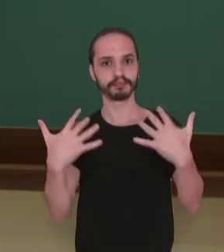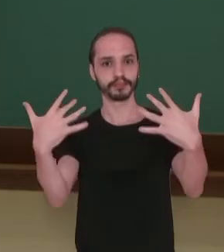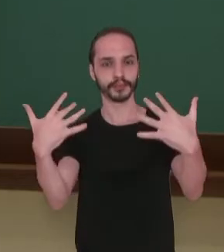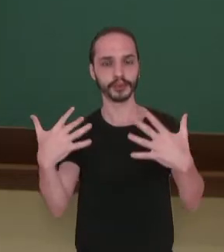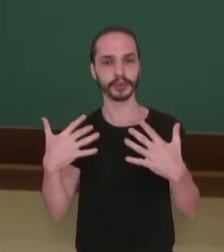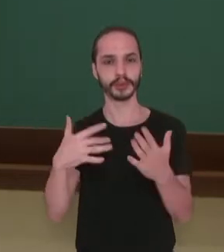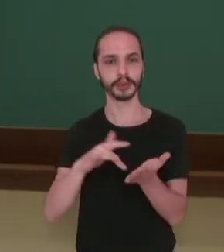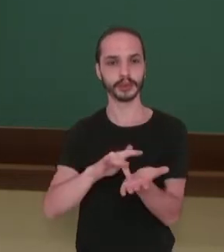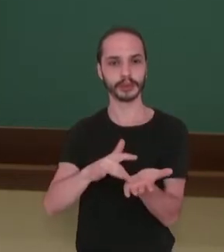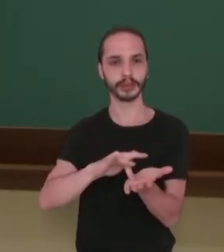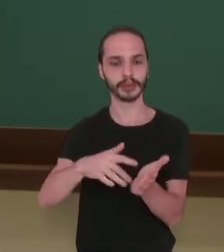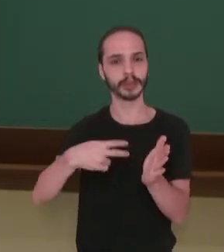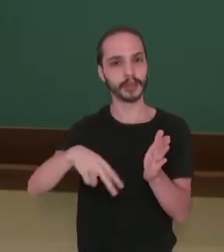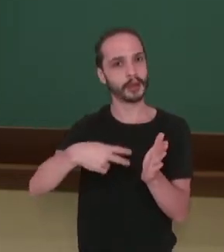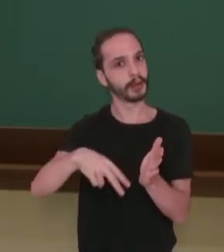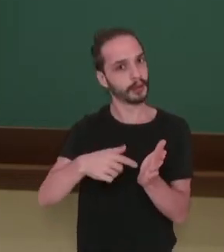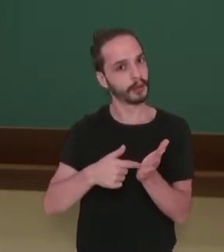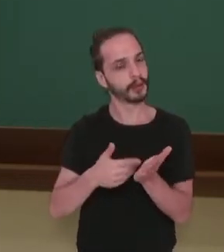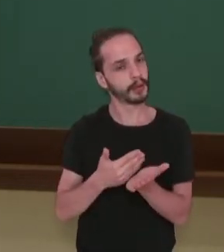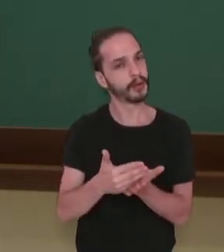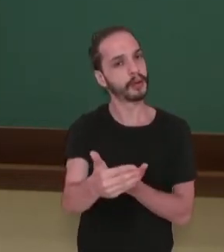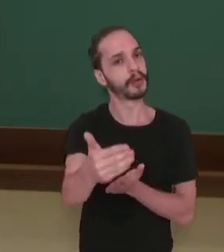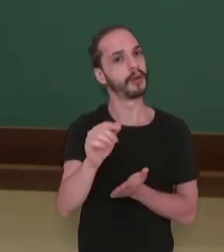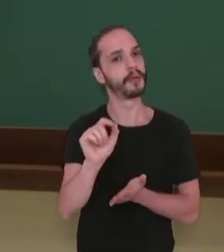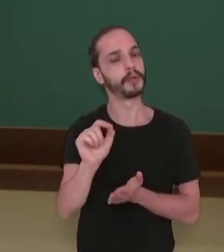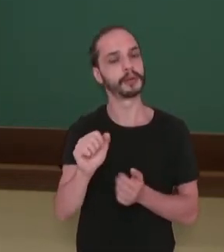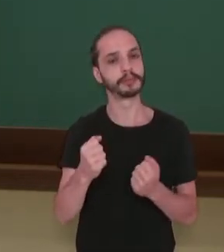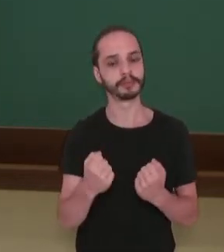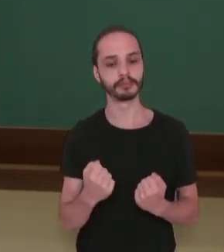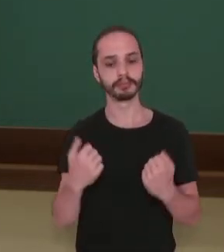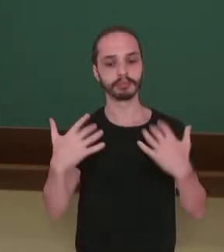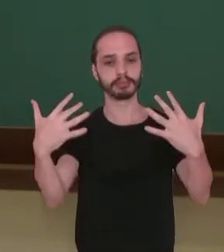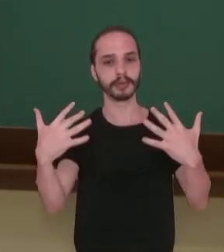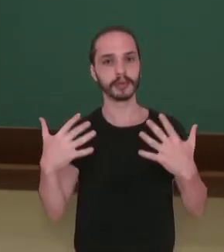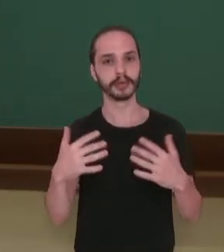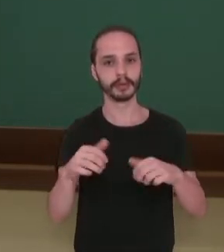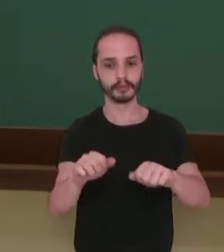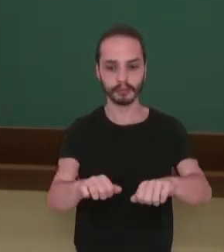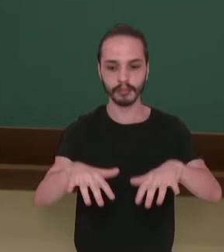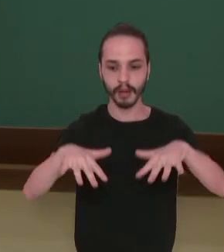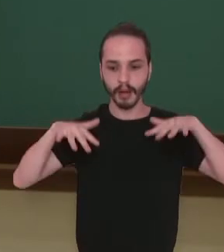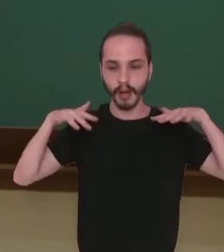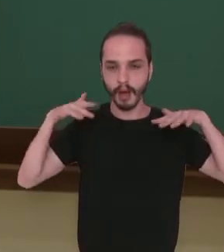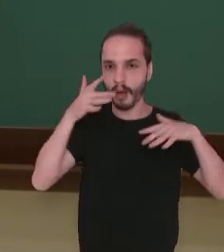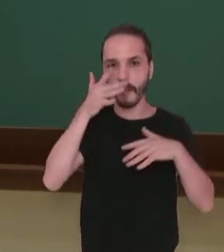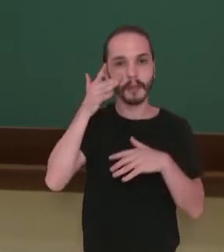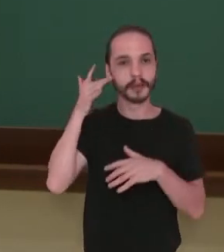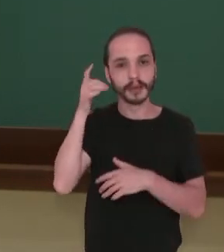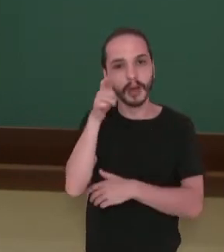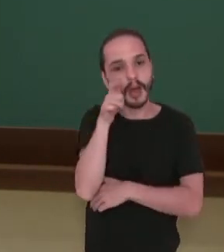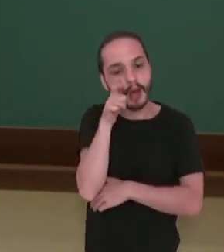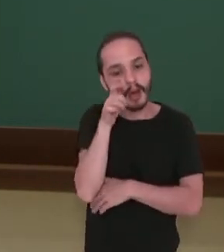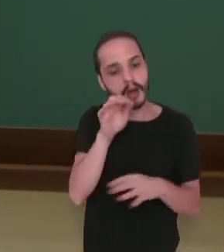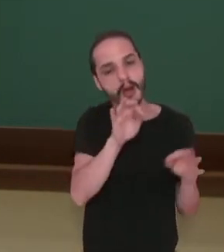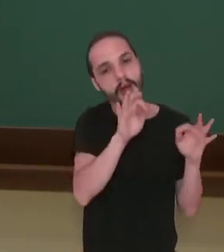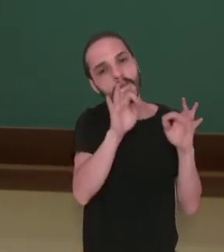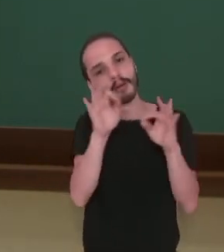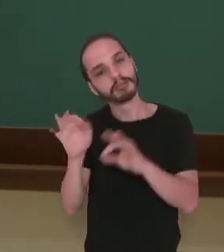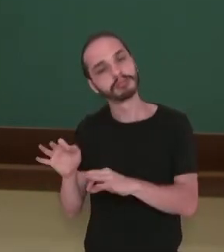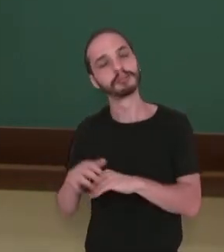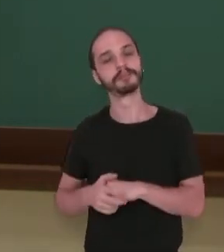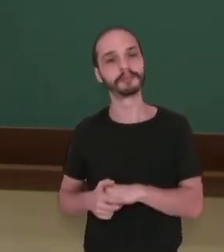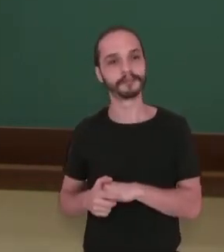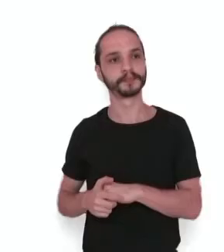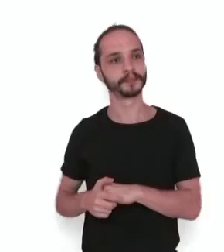dessa dança que começou a ter espetáculos para que as pessoas vislumbrassem isso. Então, a dança